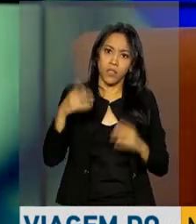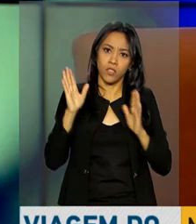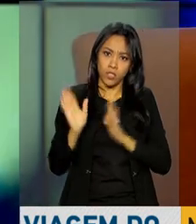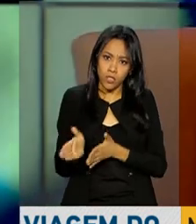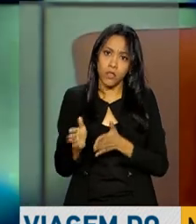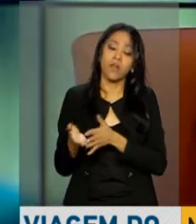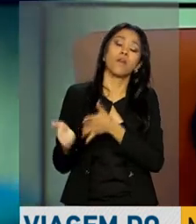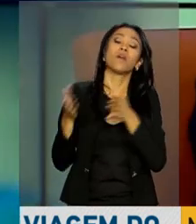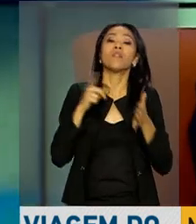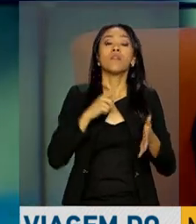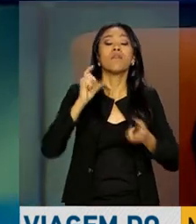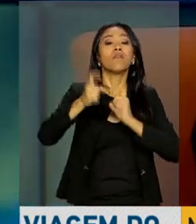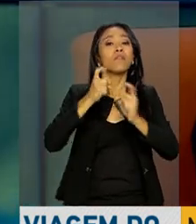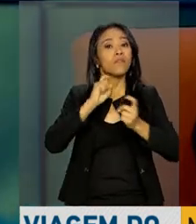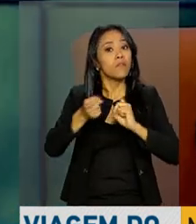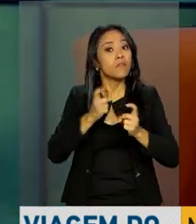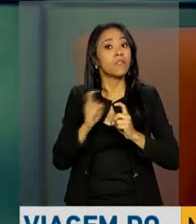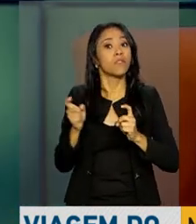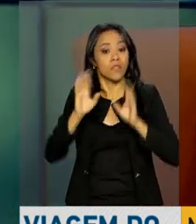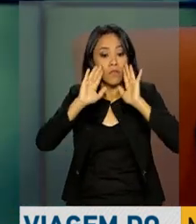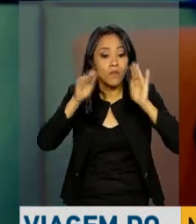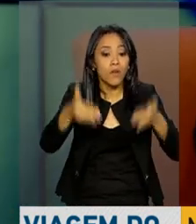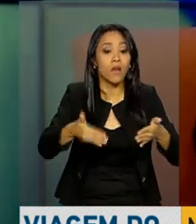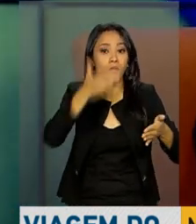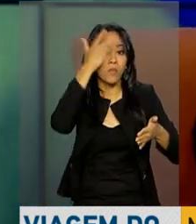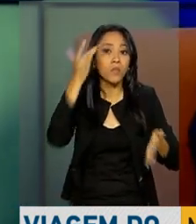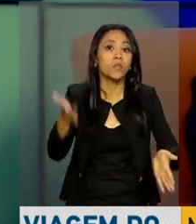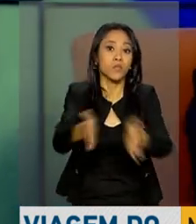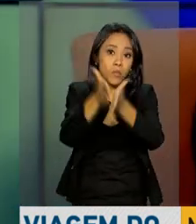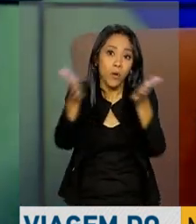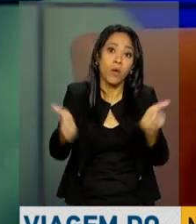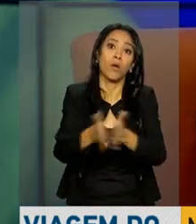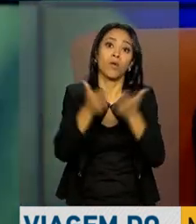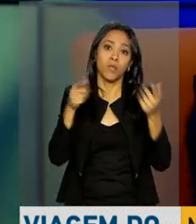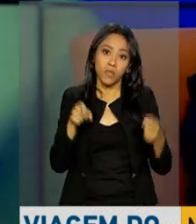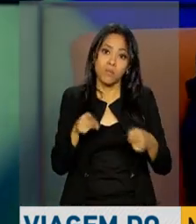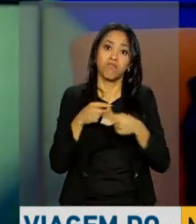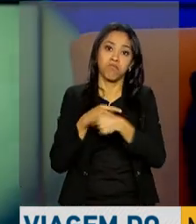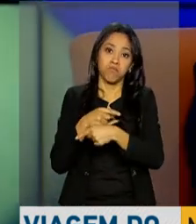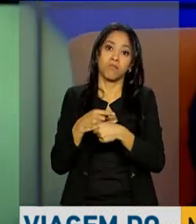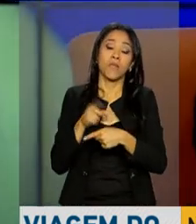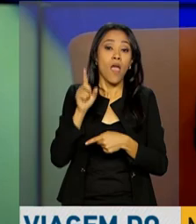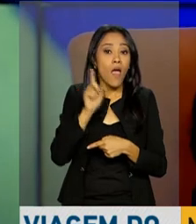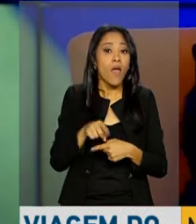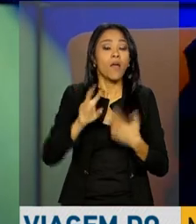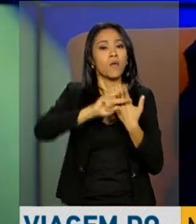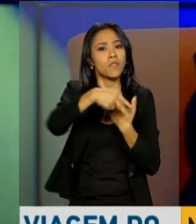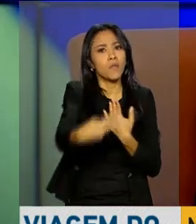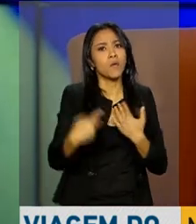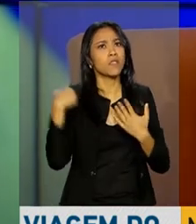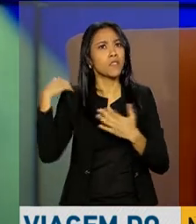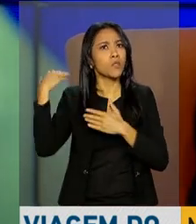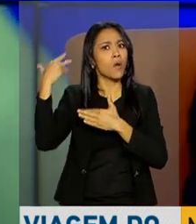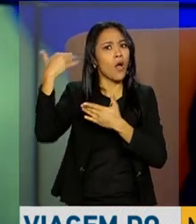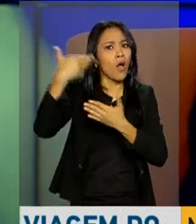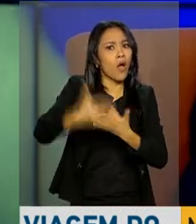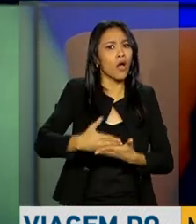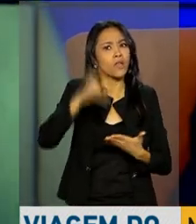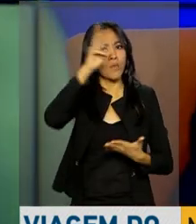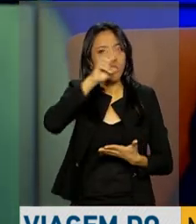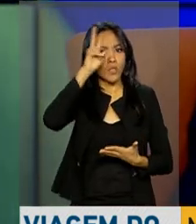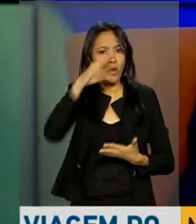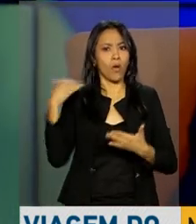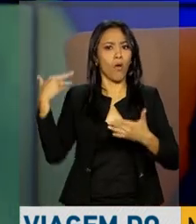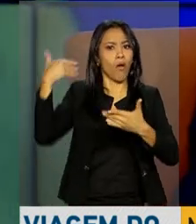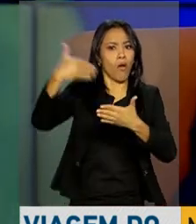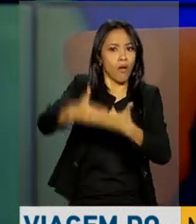uma gestão voltada para os mais carentes, não se pode negar isso, porque tudo isso, viu, é fruto de uma evolução histórica. Quer dizer, no geral,